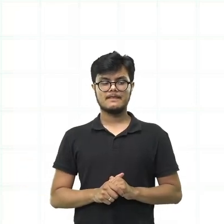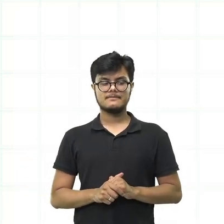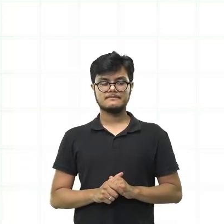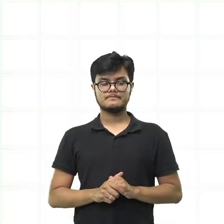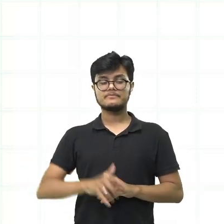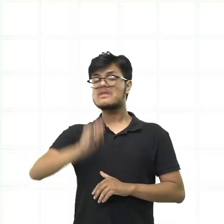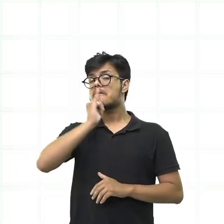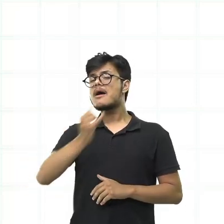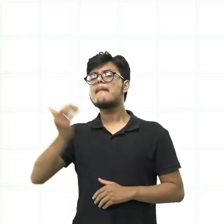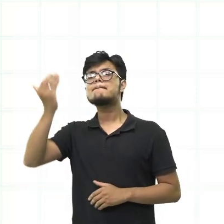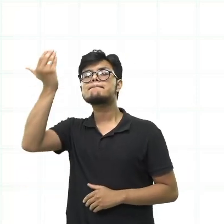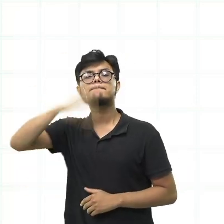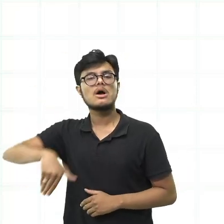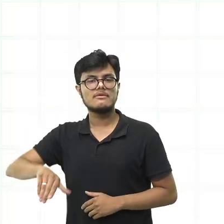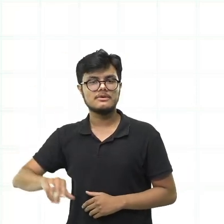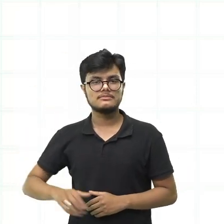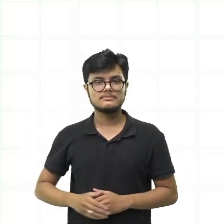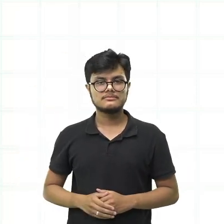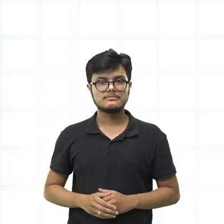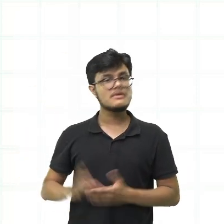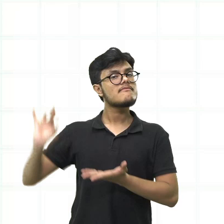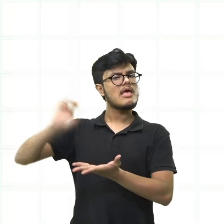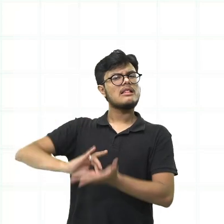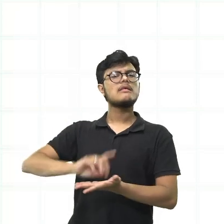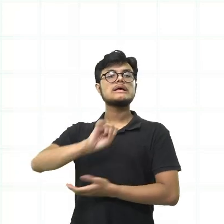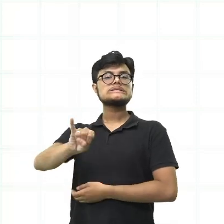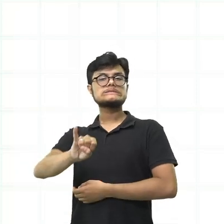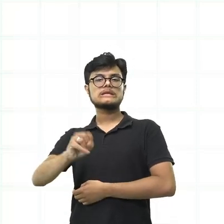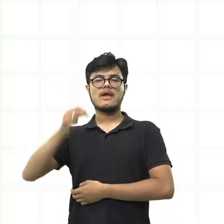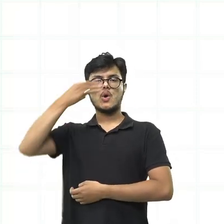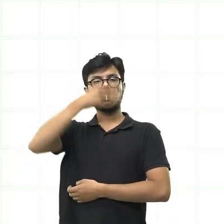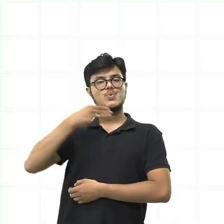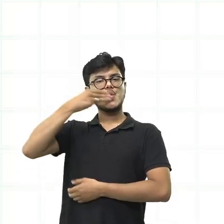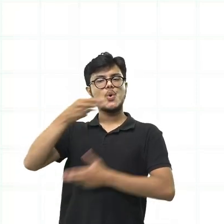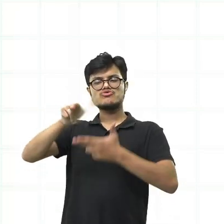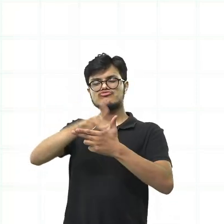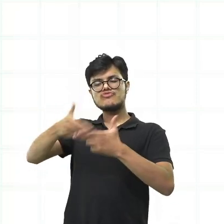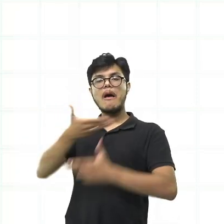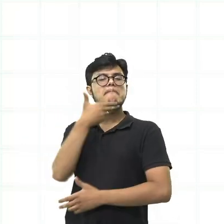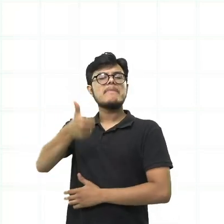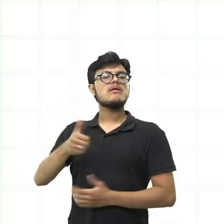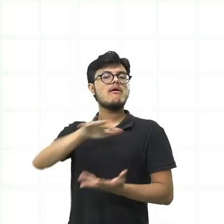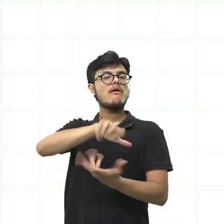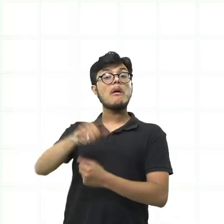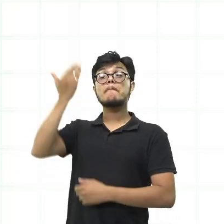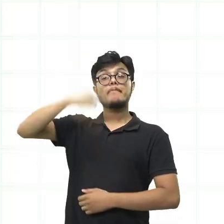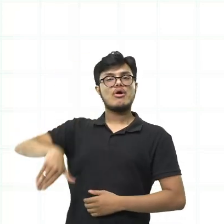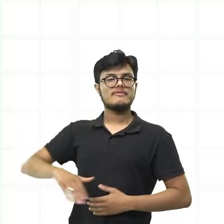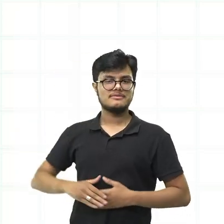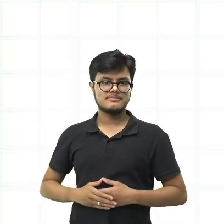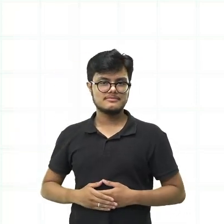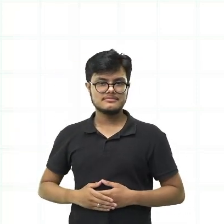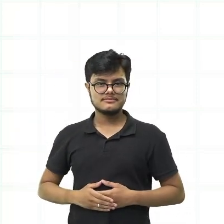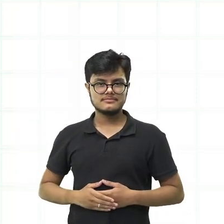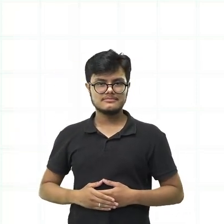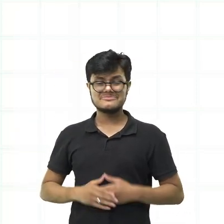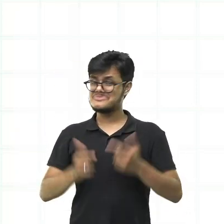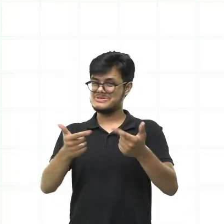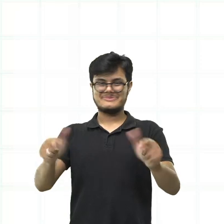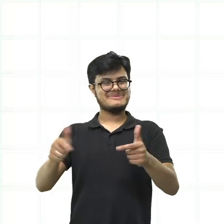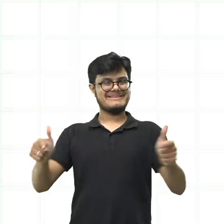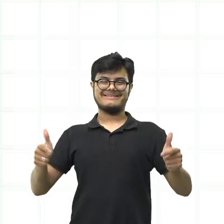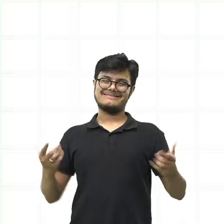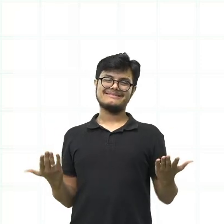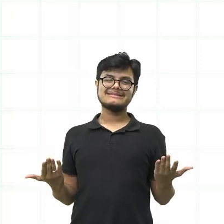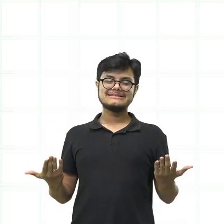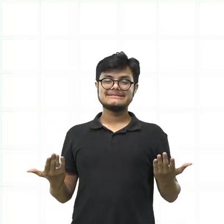a comprovação, o registro que ele tem para dizer que o brigadeiro é o melhor doce do mundo? Não temos, né?